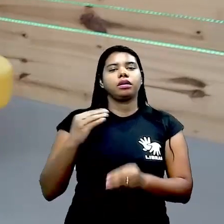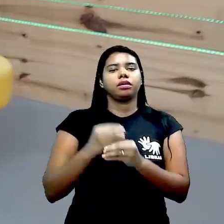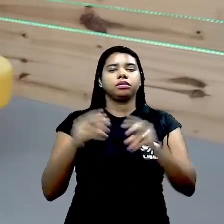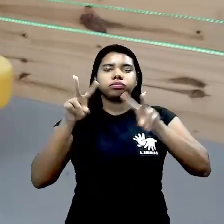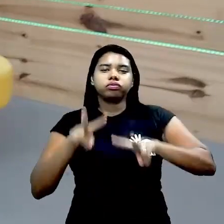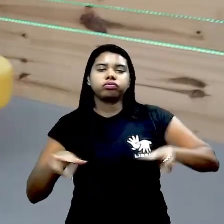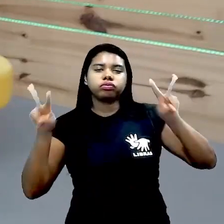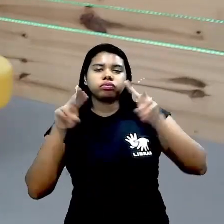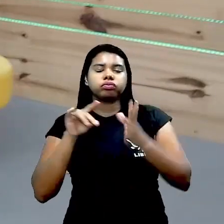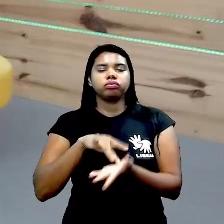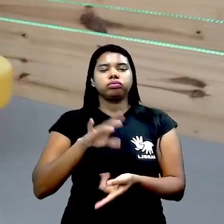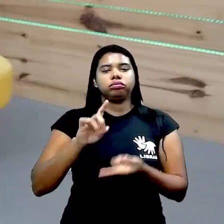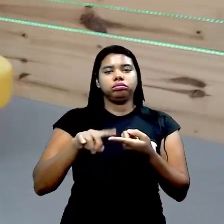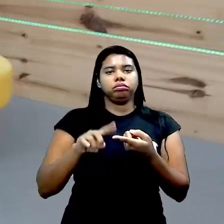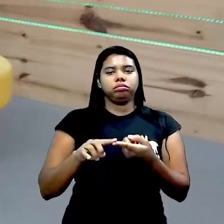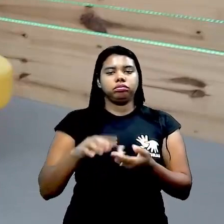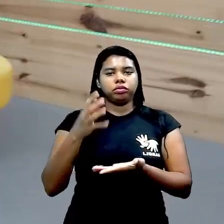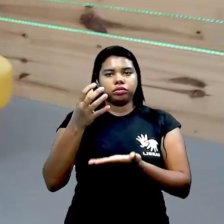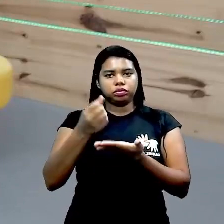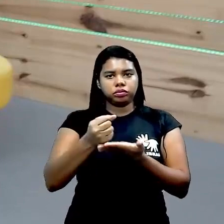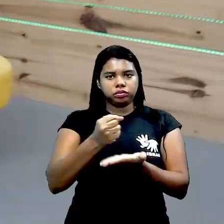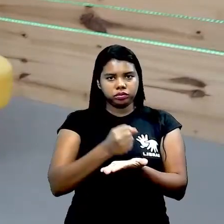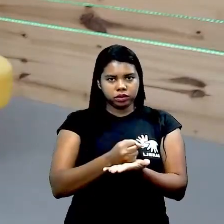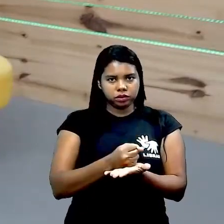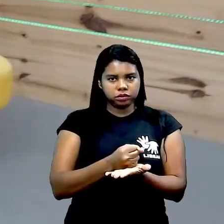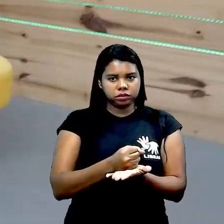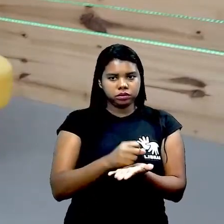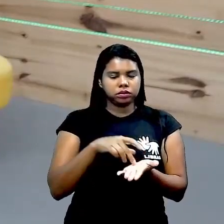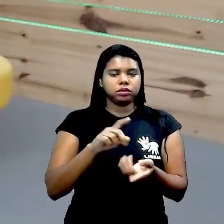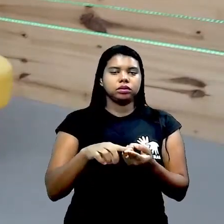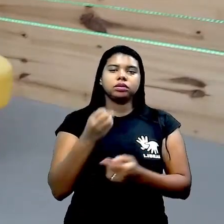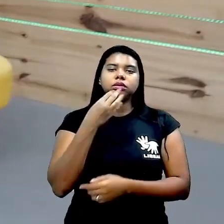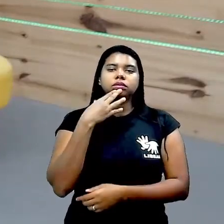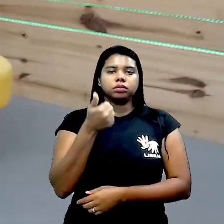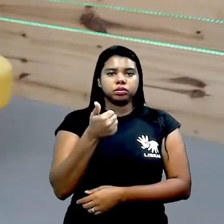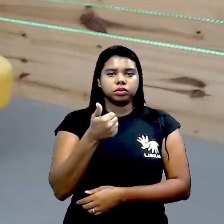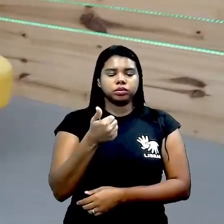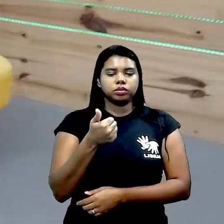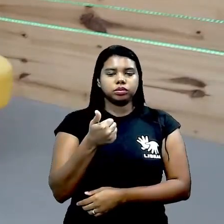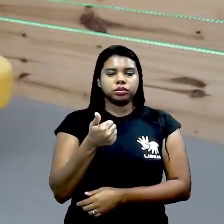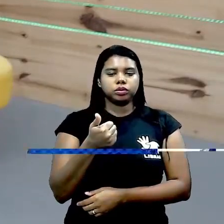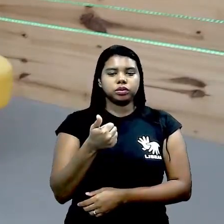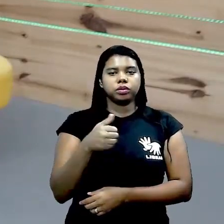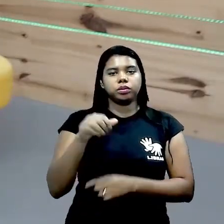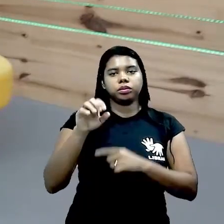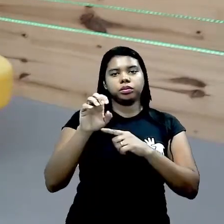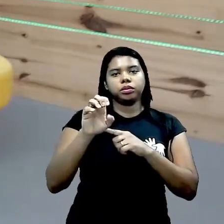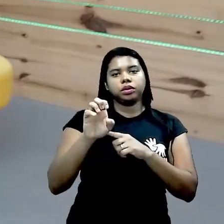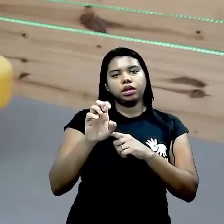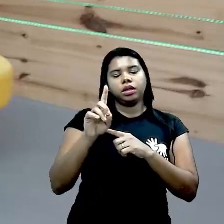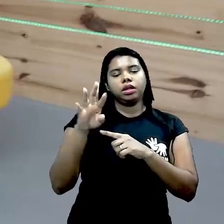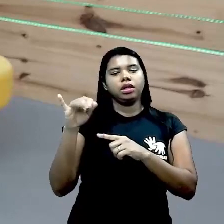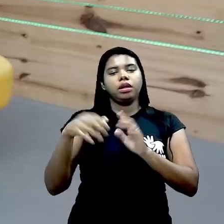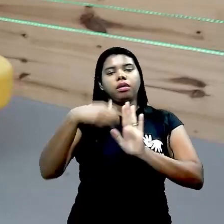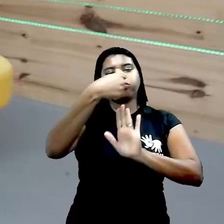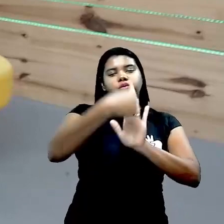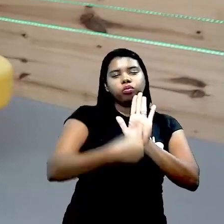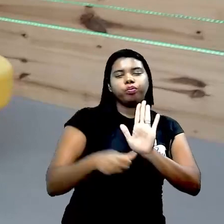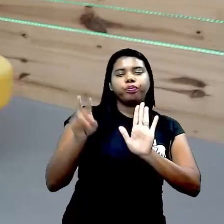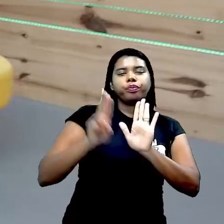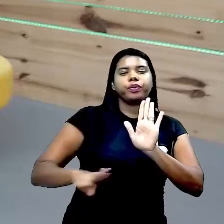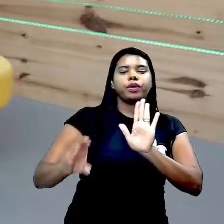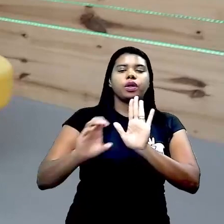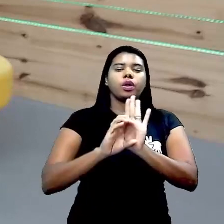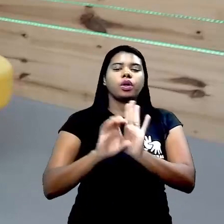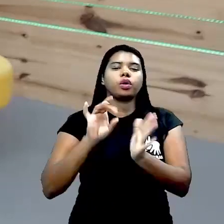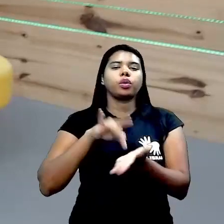Visual Studio é bom por quê? Por causa da documentação. A documentação é muito boa, né? O próprio editor é muito bom, ele facilita a utilização do